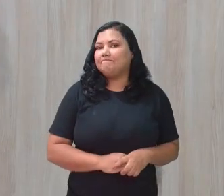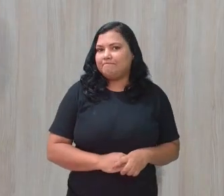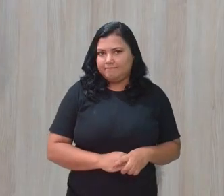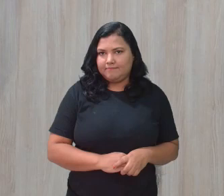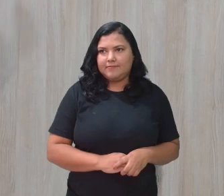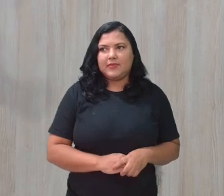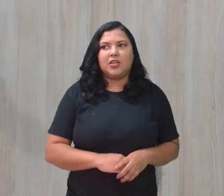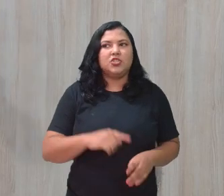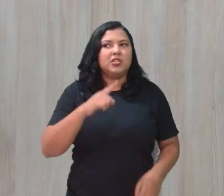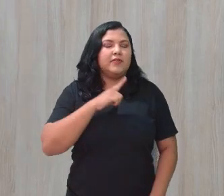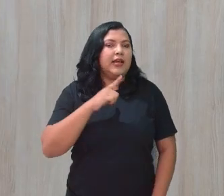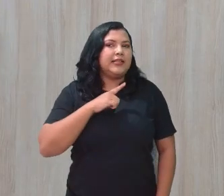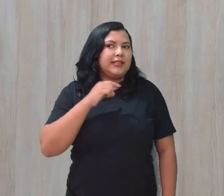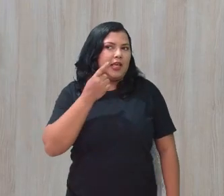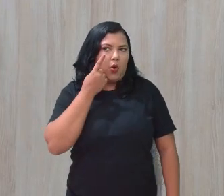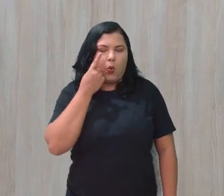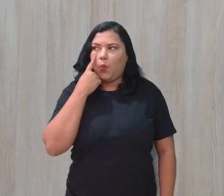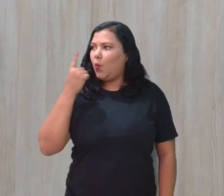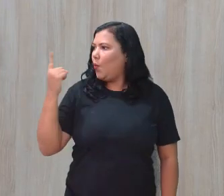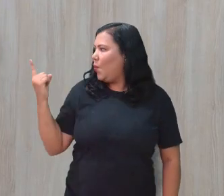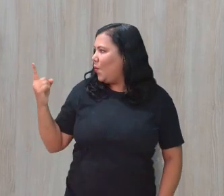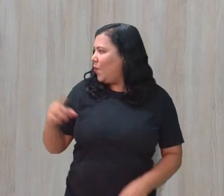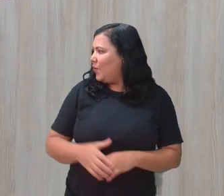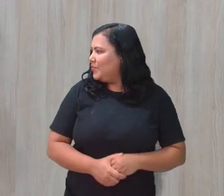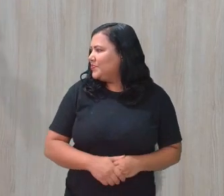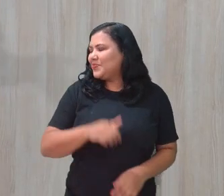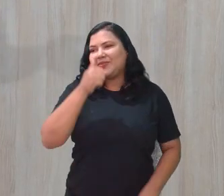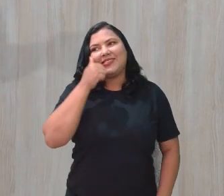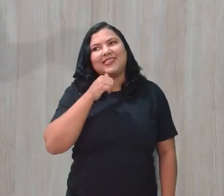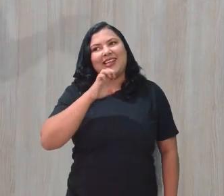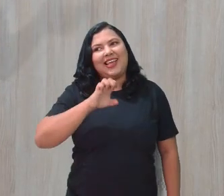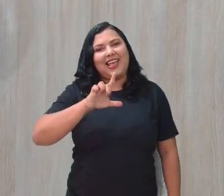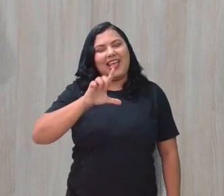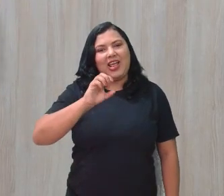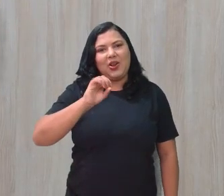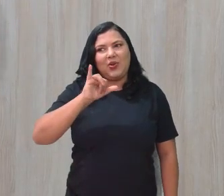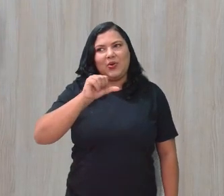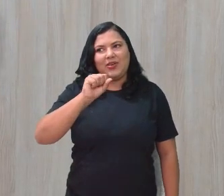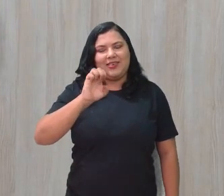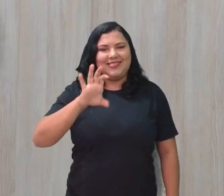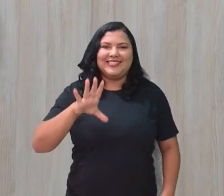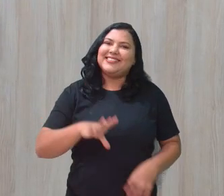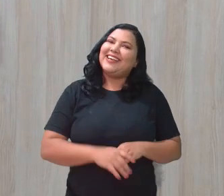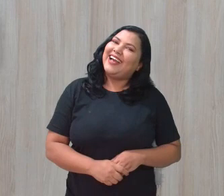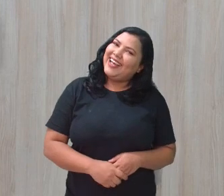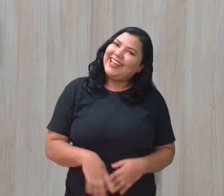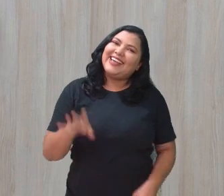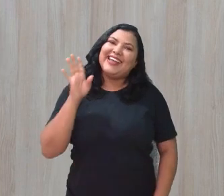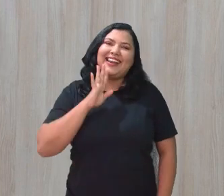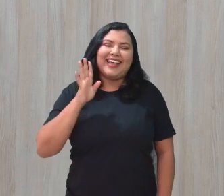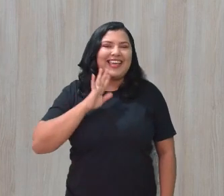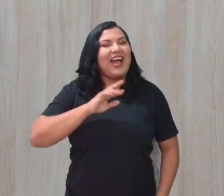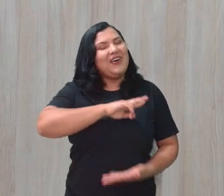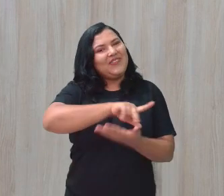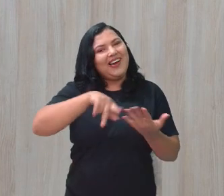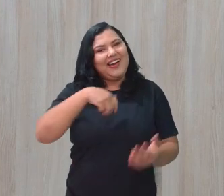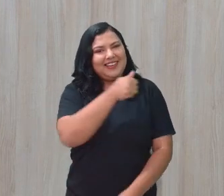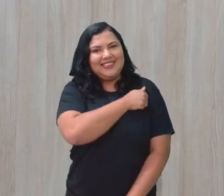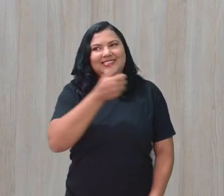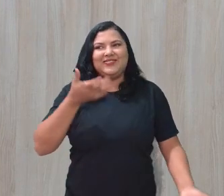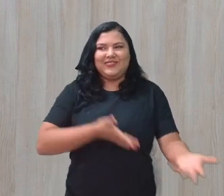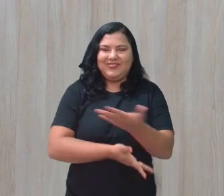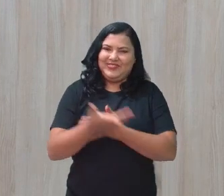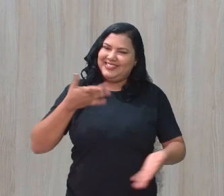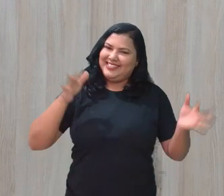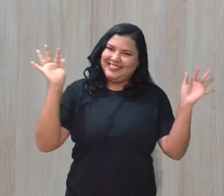um depoimento da defesa e um da acusação. Heloíse também, professora. Falou gente, quantas pessoas. Tá Estou muito